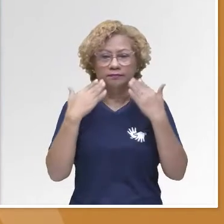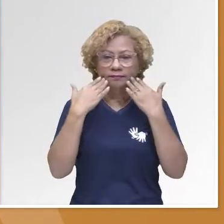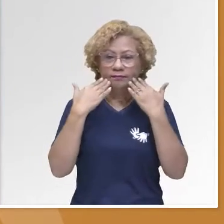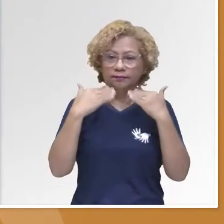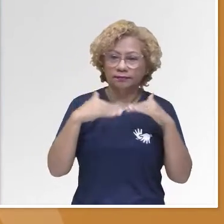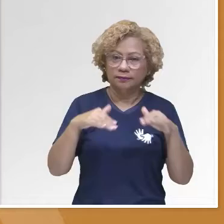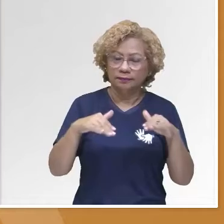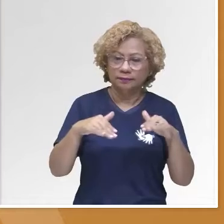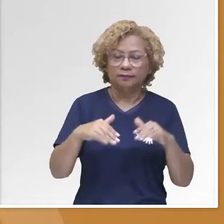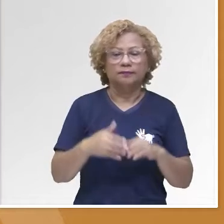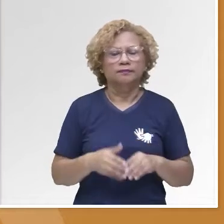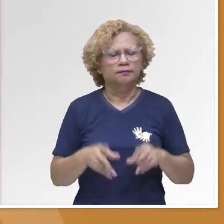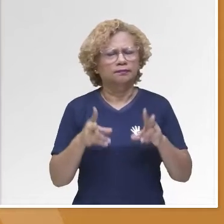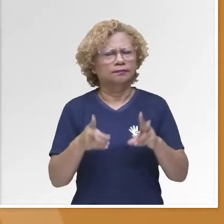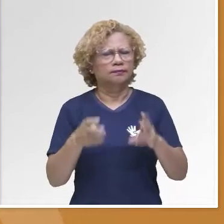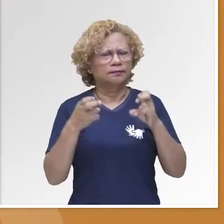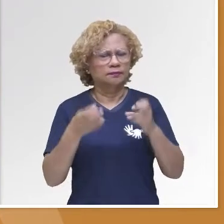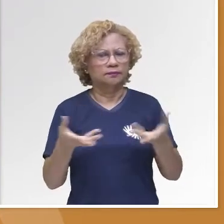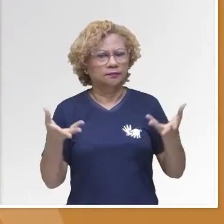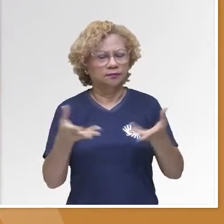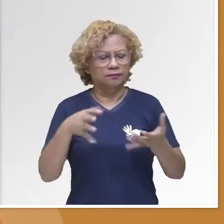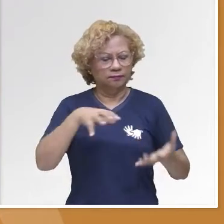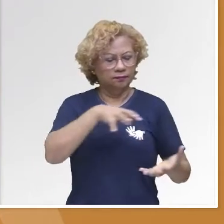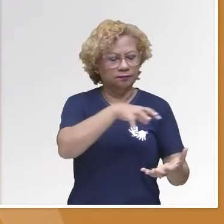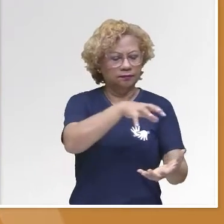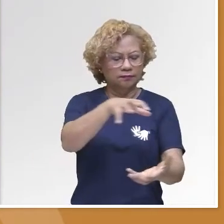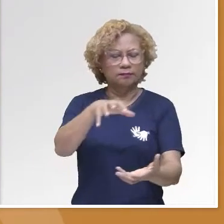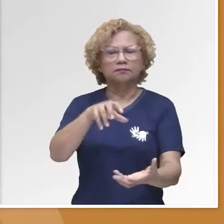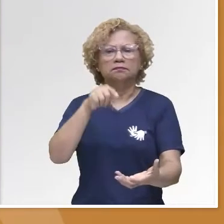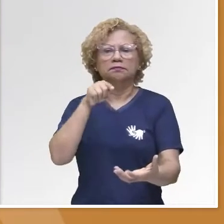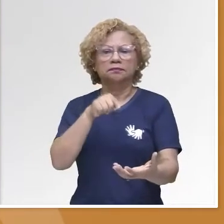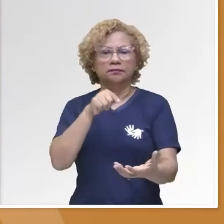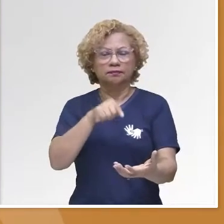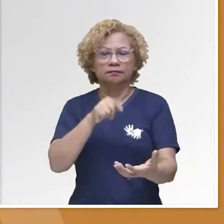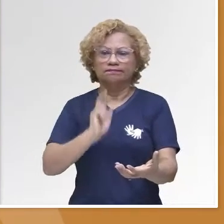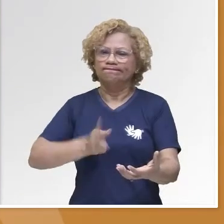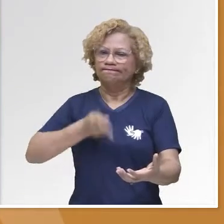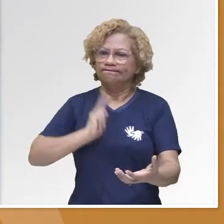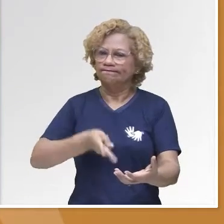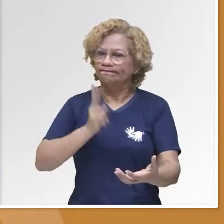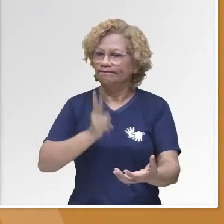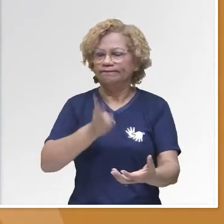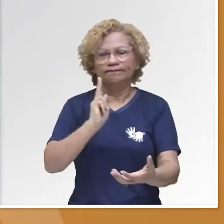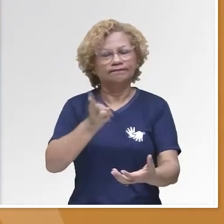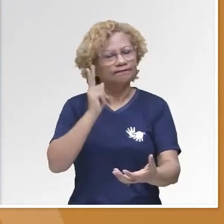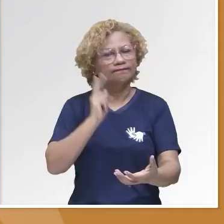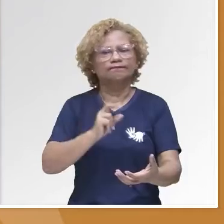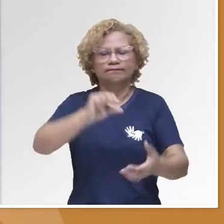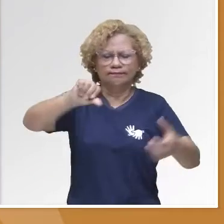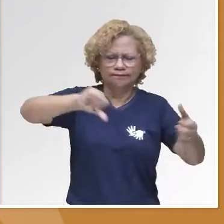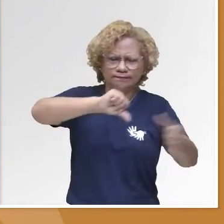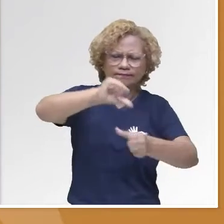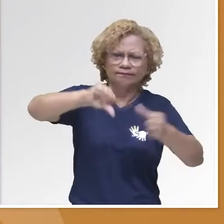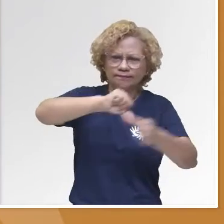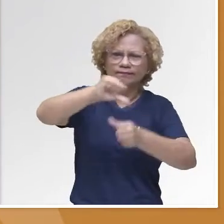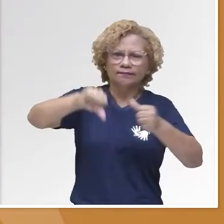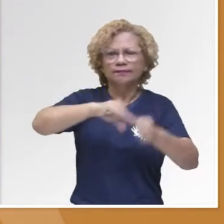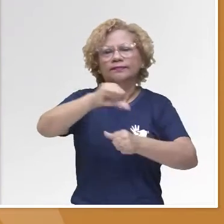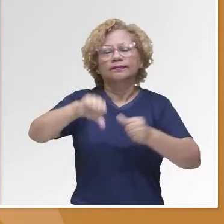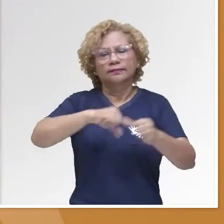hoje o planeta ele não para mais, né? Na verdade, nunca parou, mas hoje a gente observa que esses fluxos são